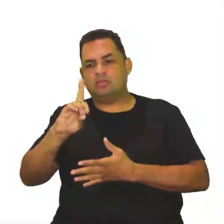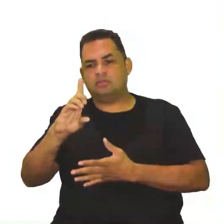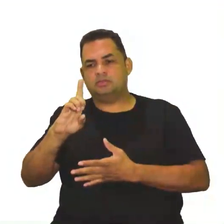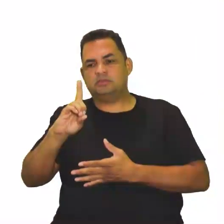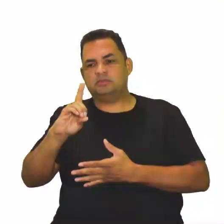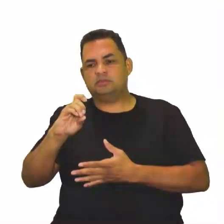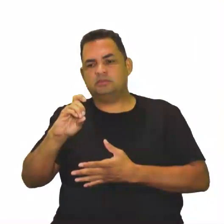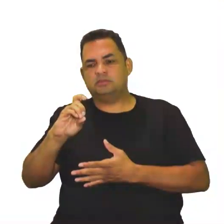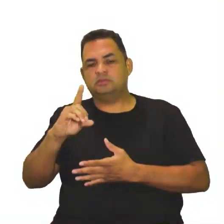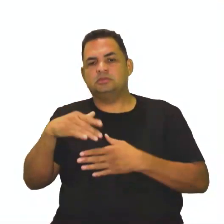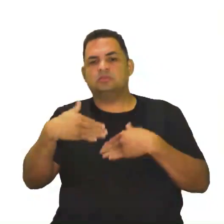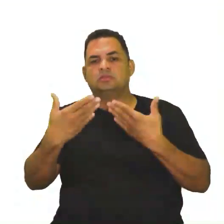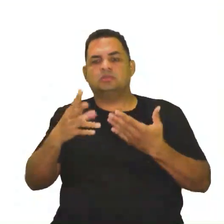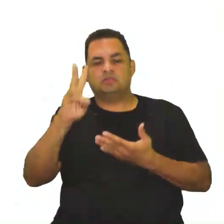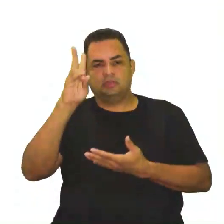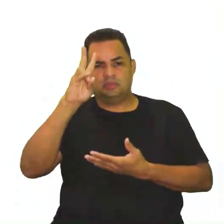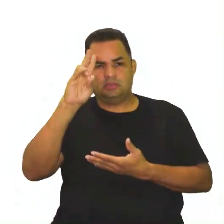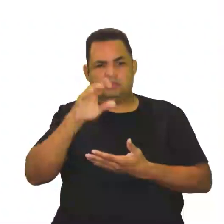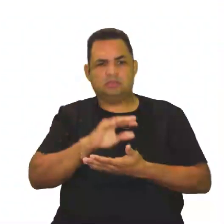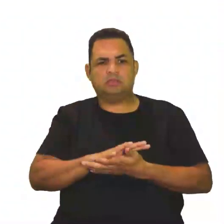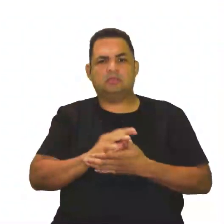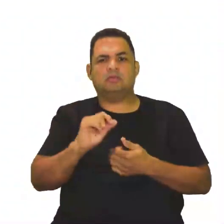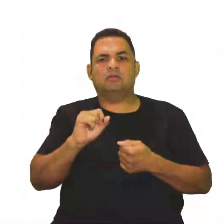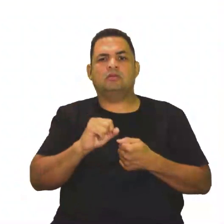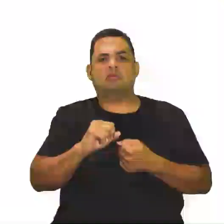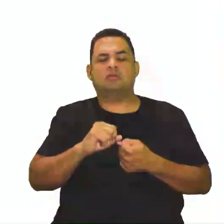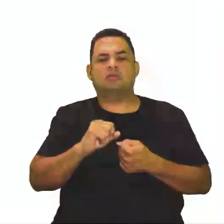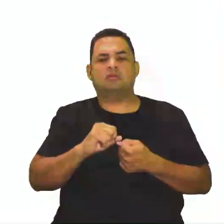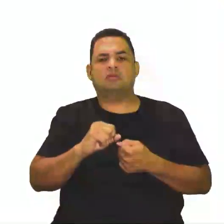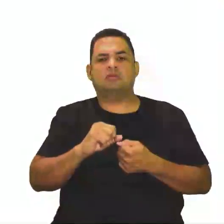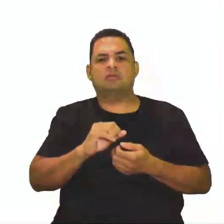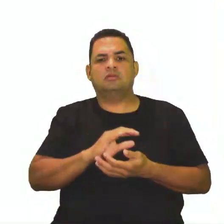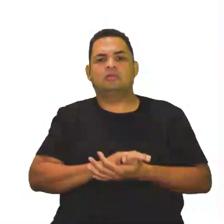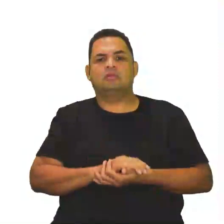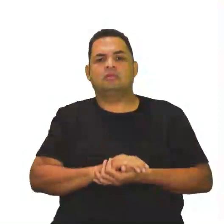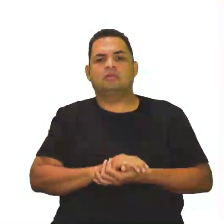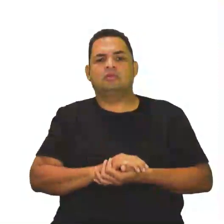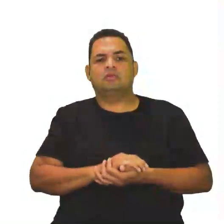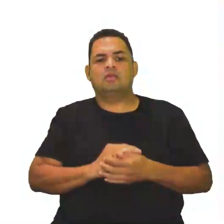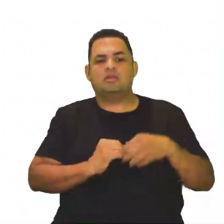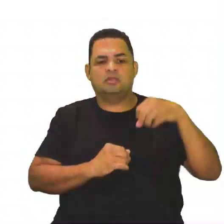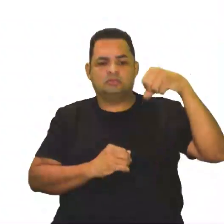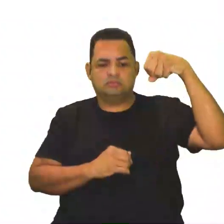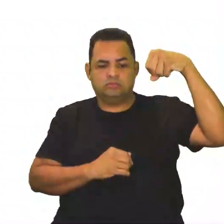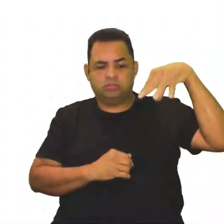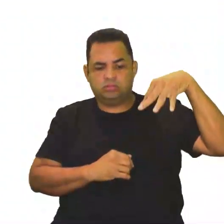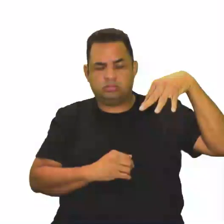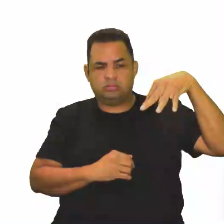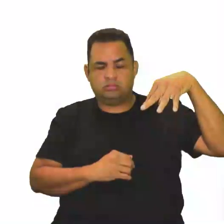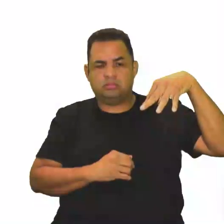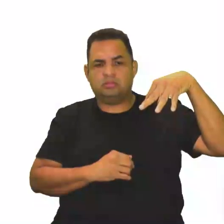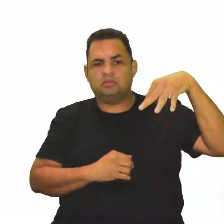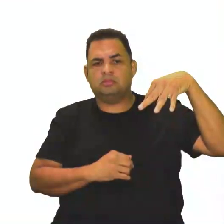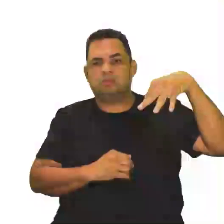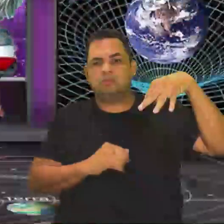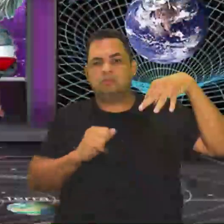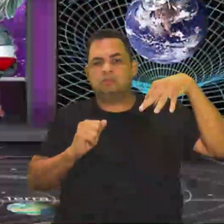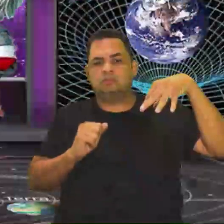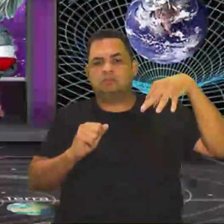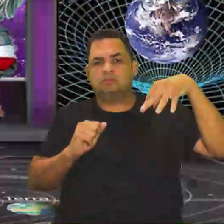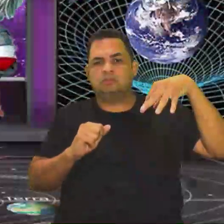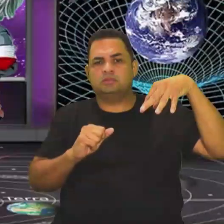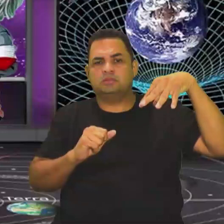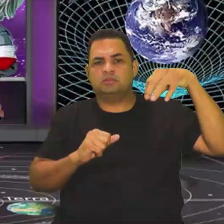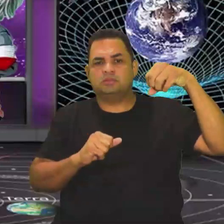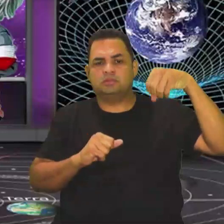LED? Pessoal, vamos lembrar o que faz a lâmpada incandescente? Qual é a diferença dela? A lâmpada